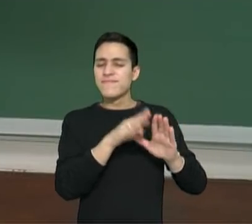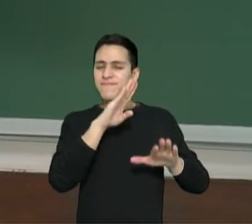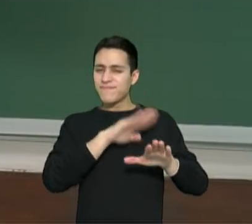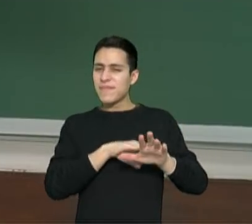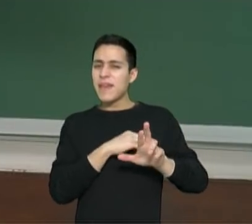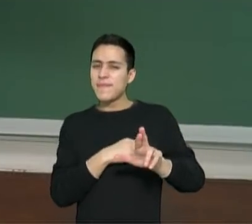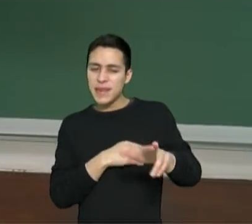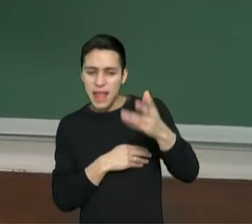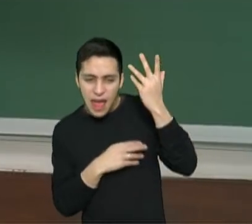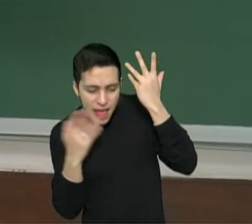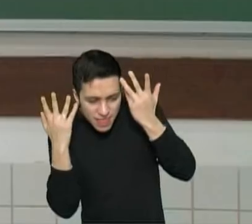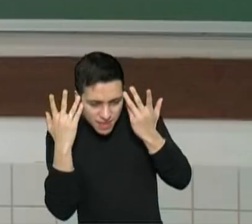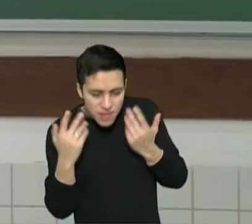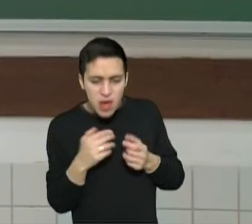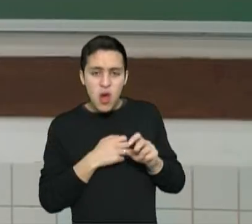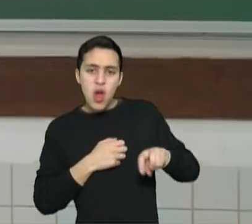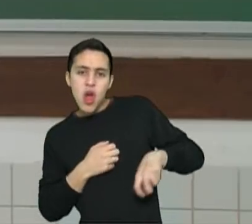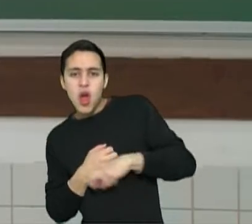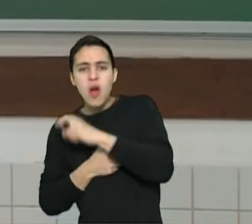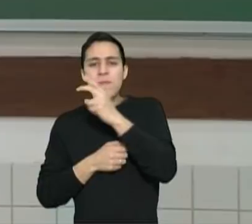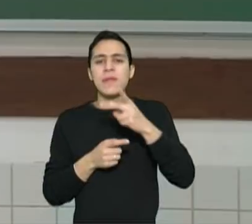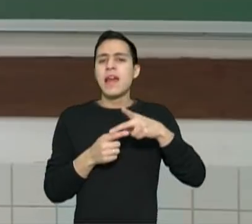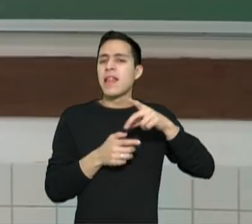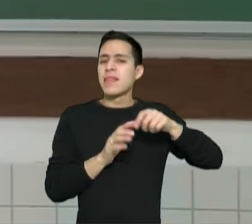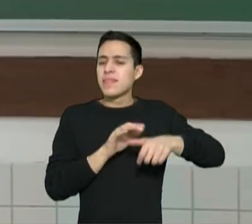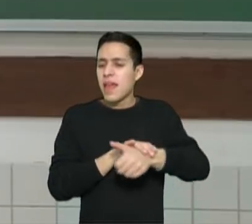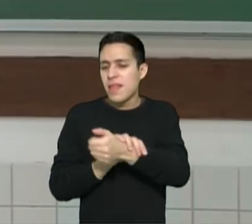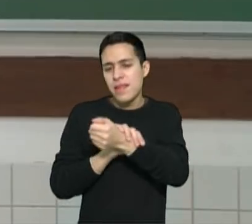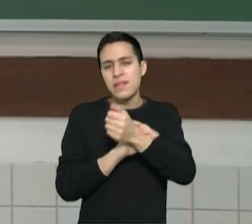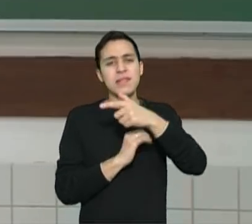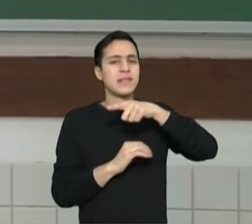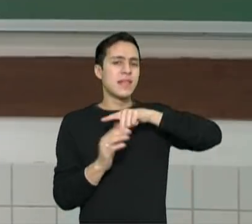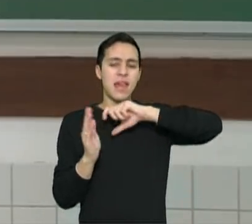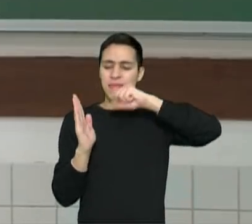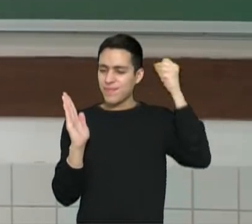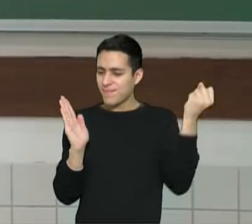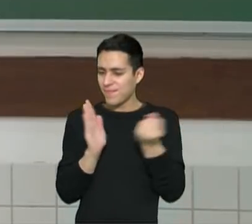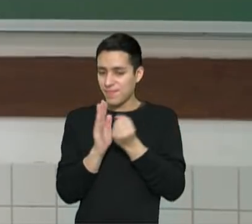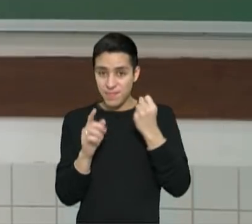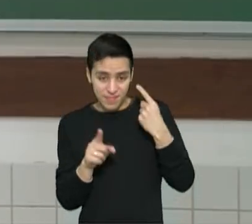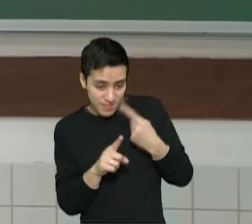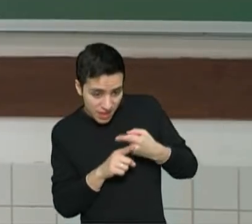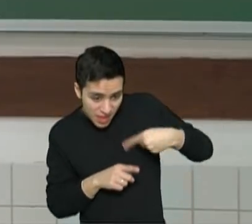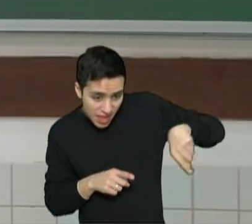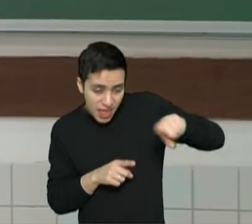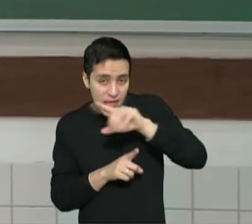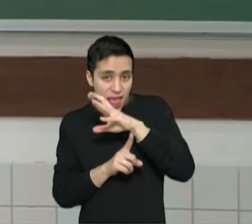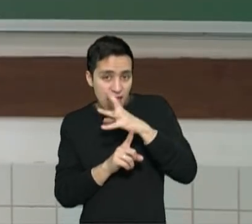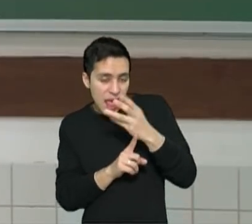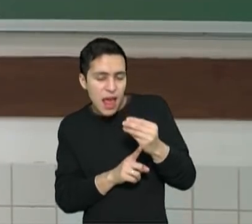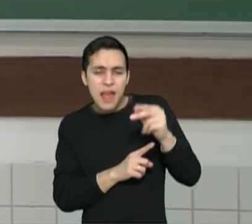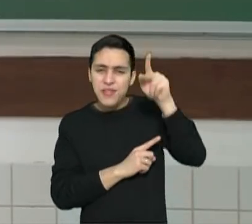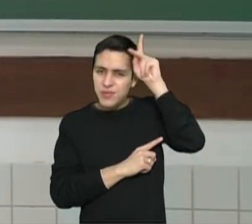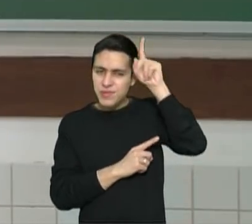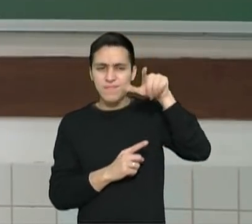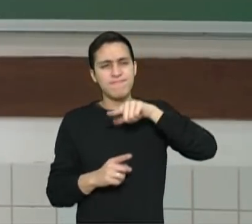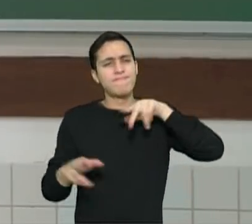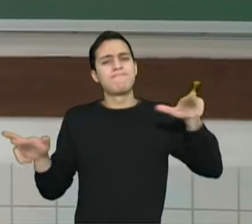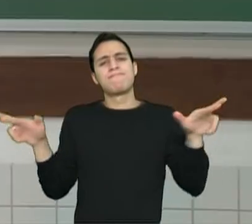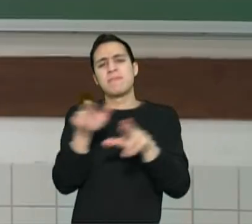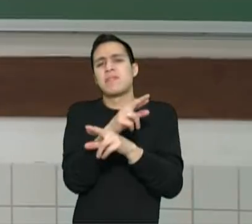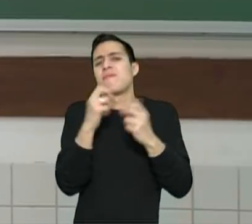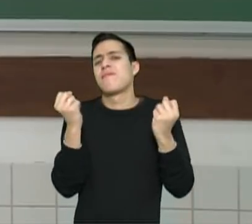cobra, tartaruga, E tem toda uma simbologia, porque a arte indígena trabalha a relação muito forte com a